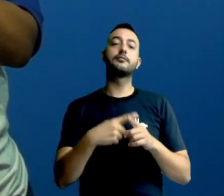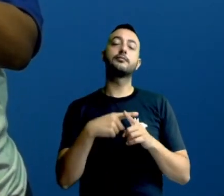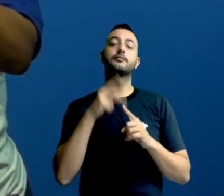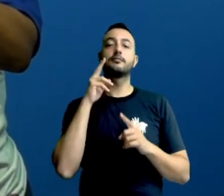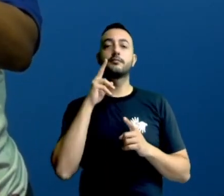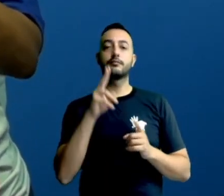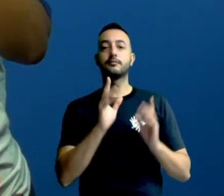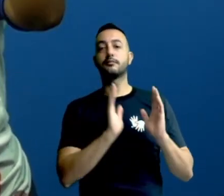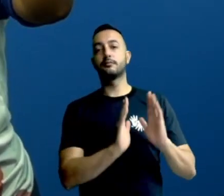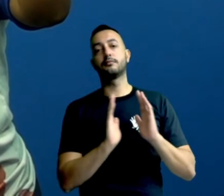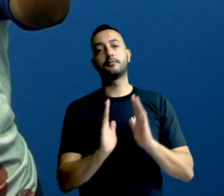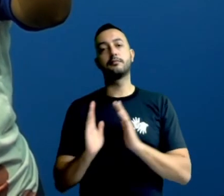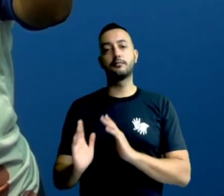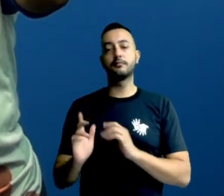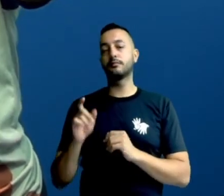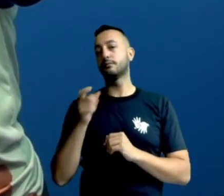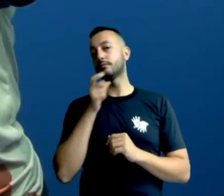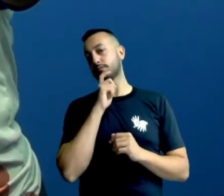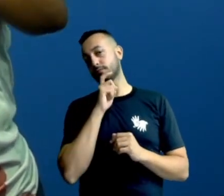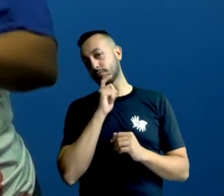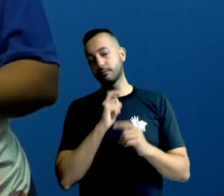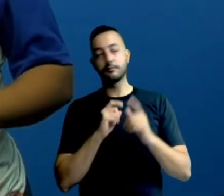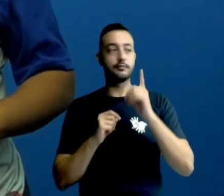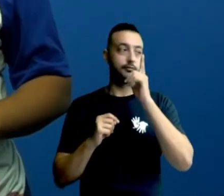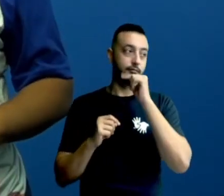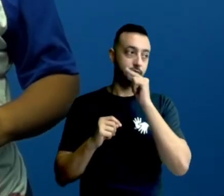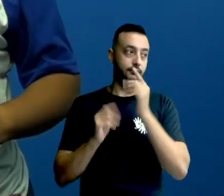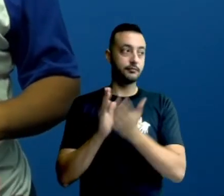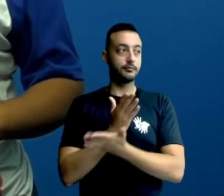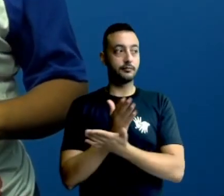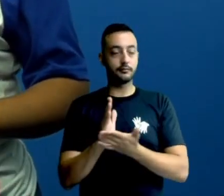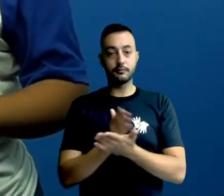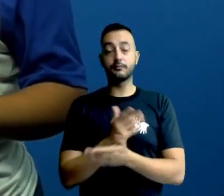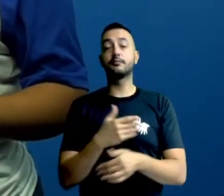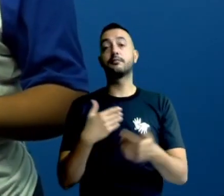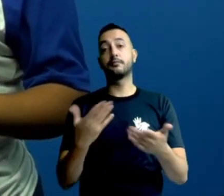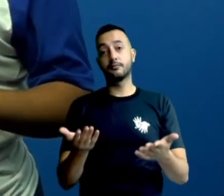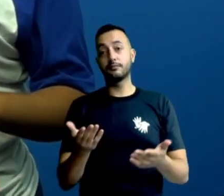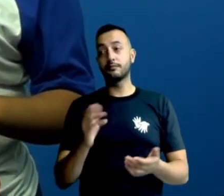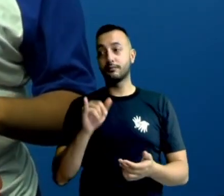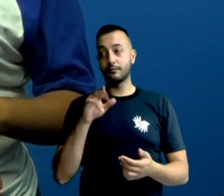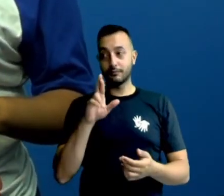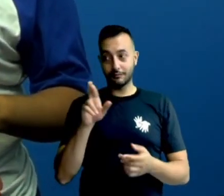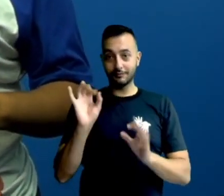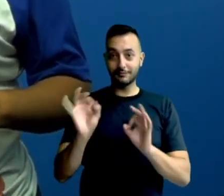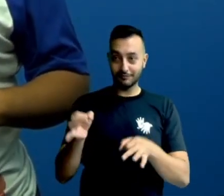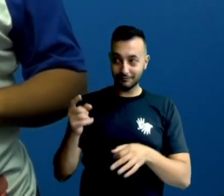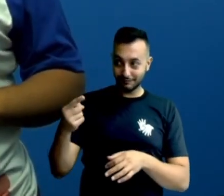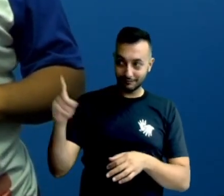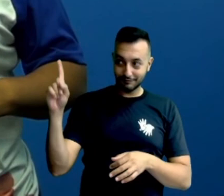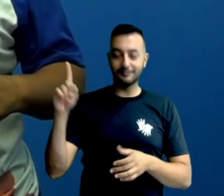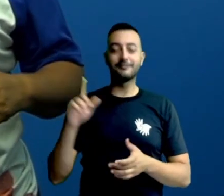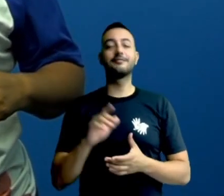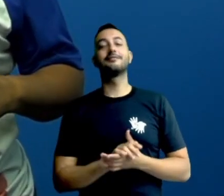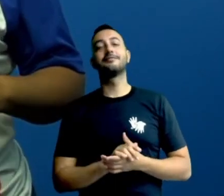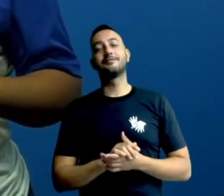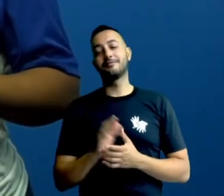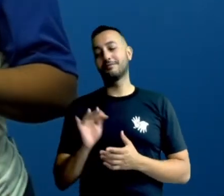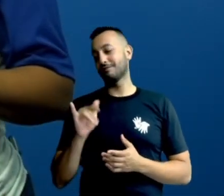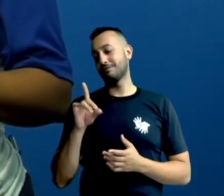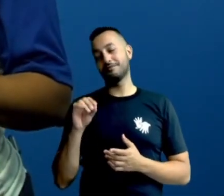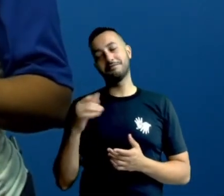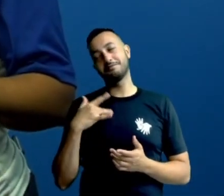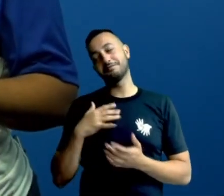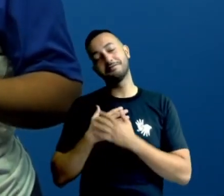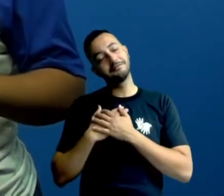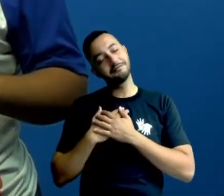as fases, né? O gelo e a água separadamente. Então, Júnior, você acertou. Que pena, Fernando.